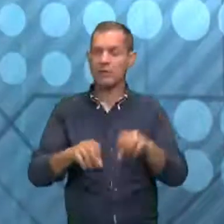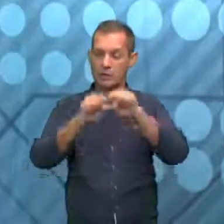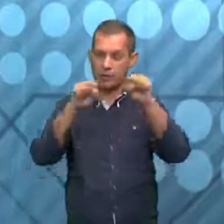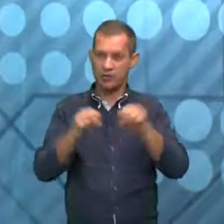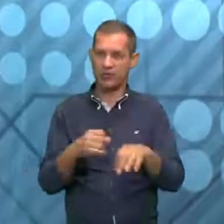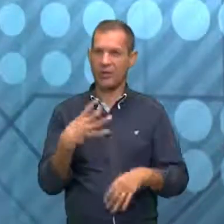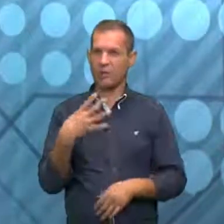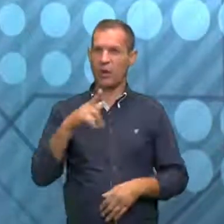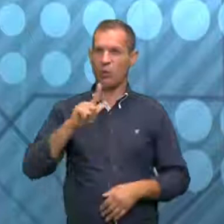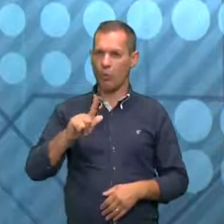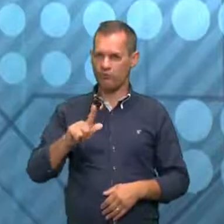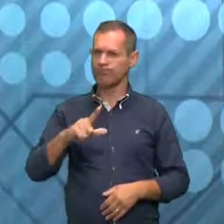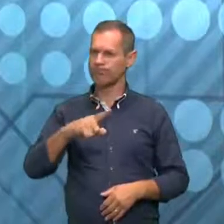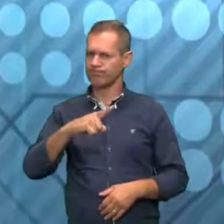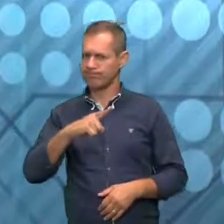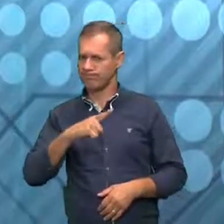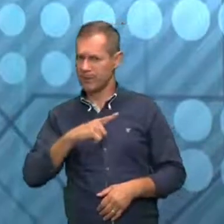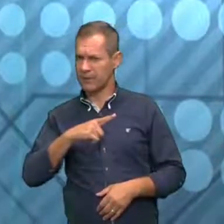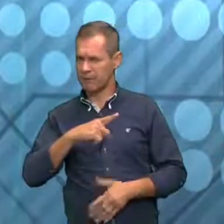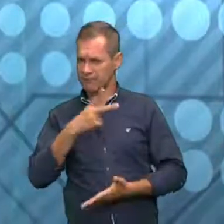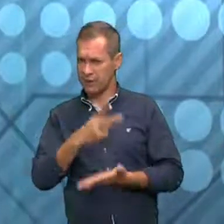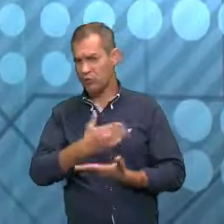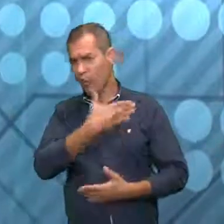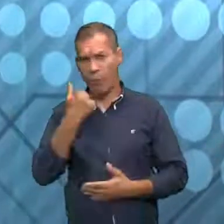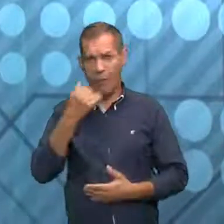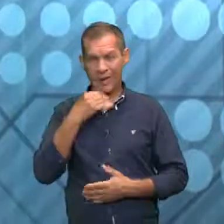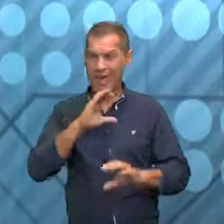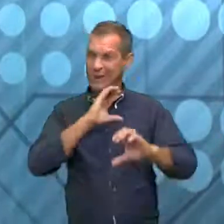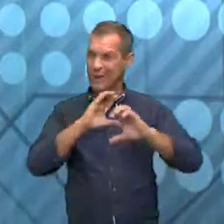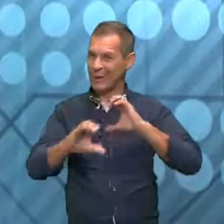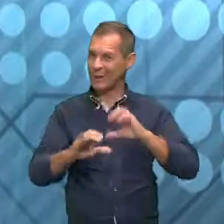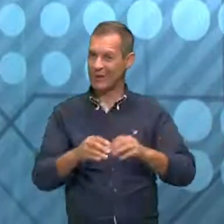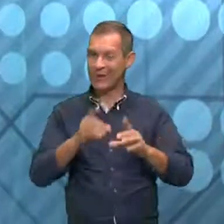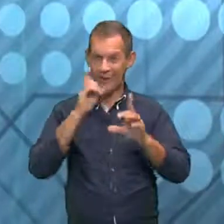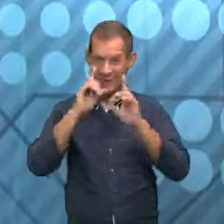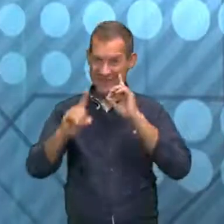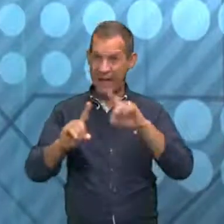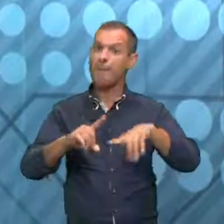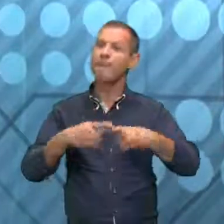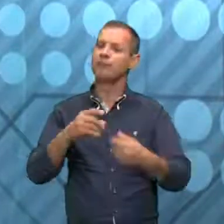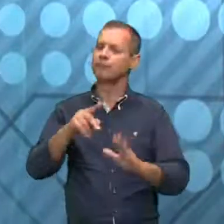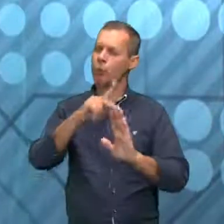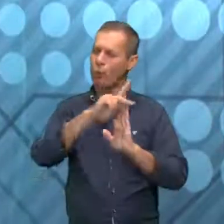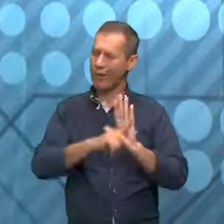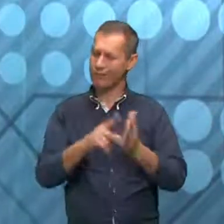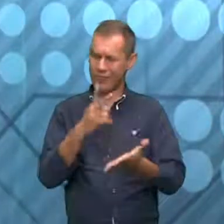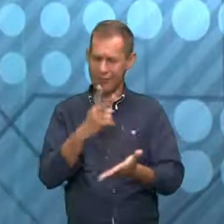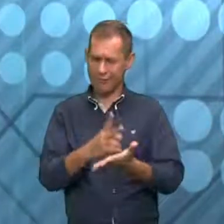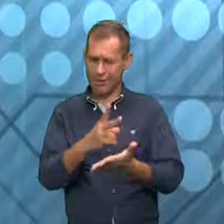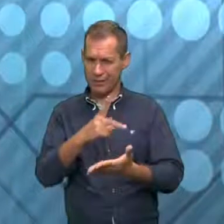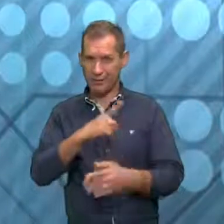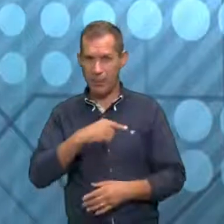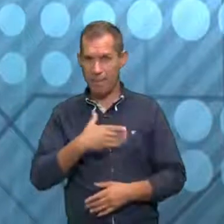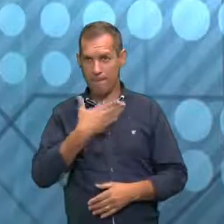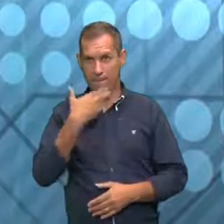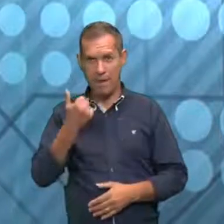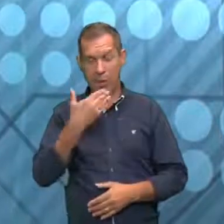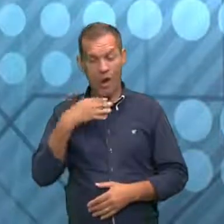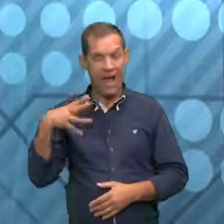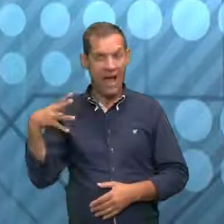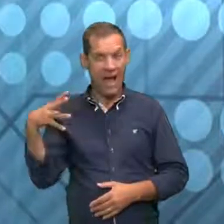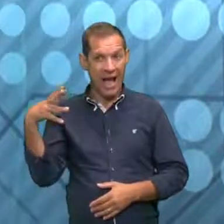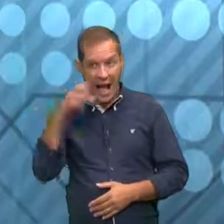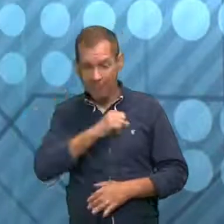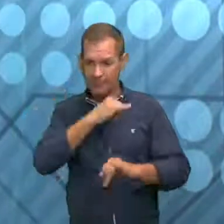4G ele veio para trazer uma melhoria na comunicação de dados. Então, ele foi projetado para ter maior velocidade